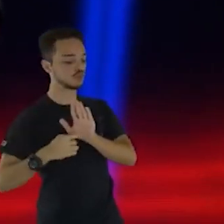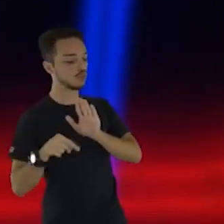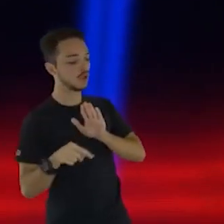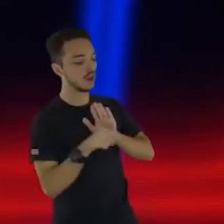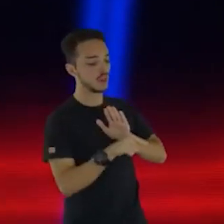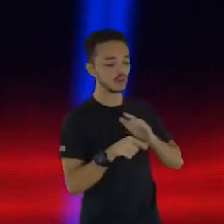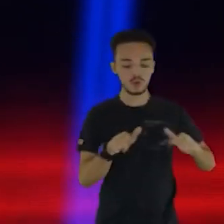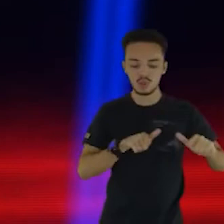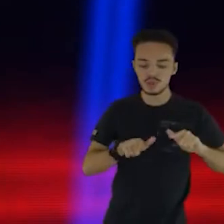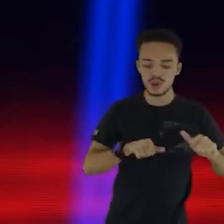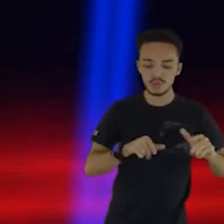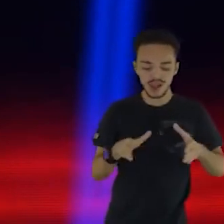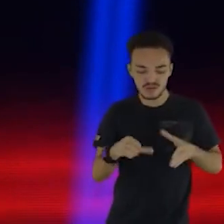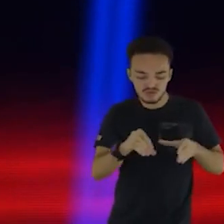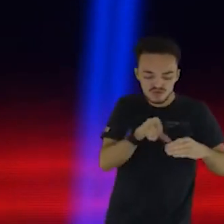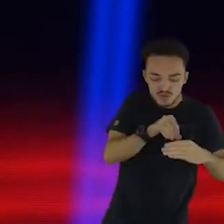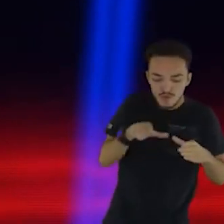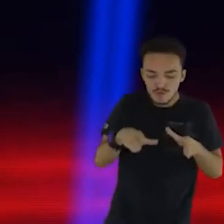certo.